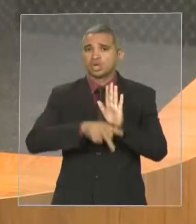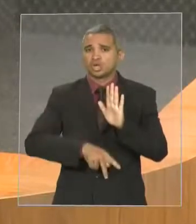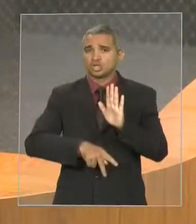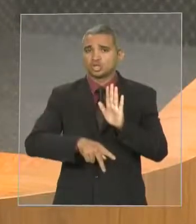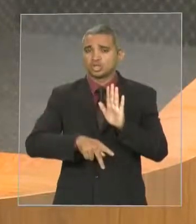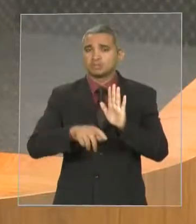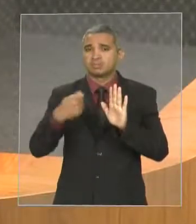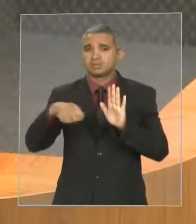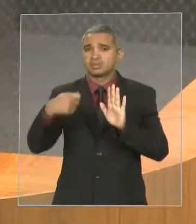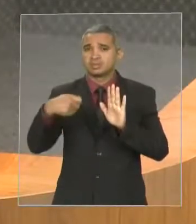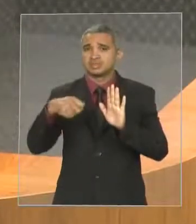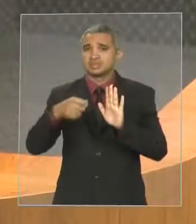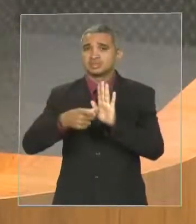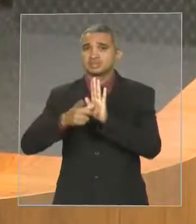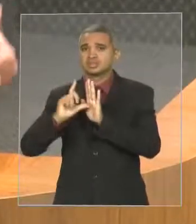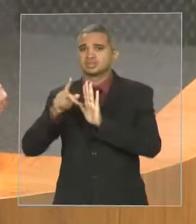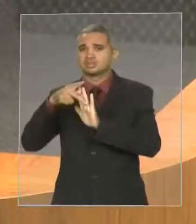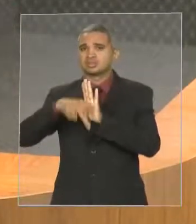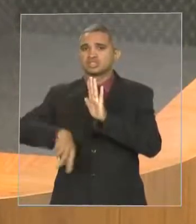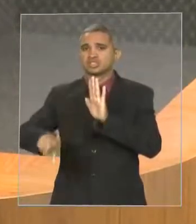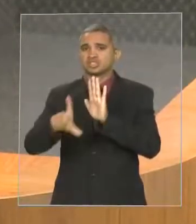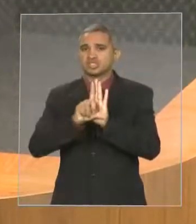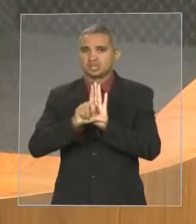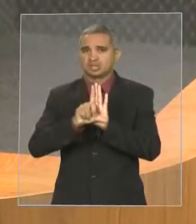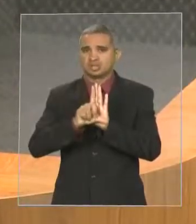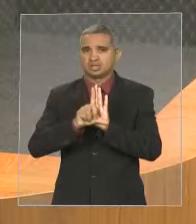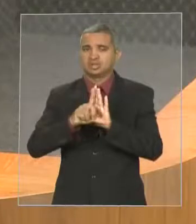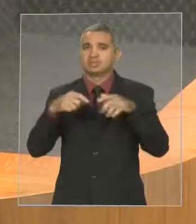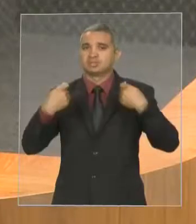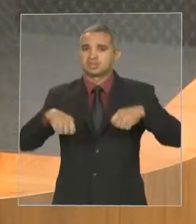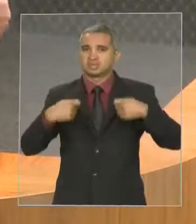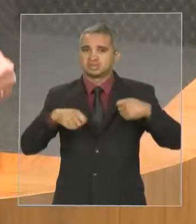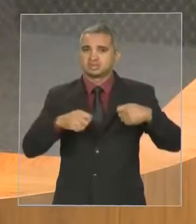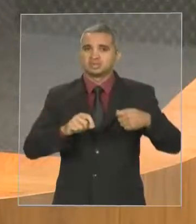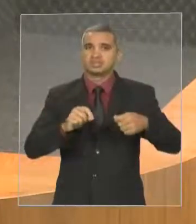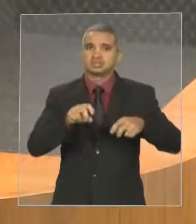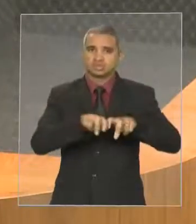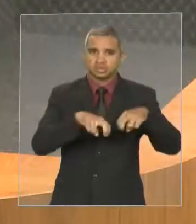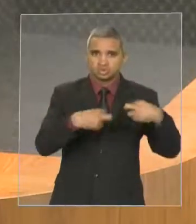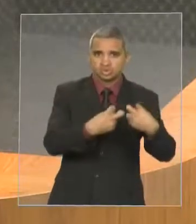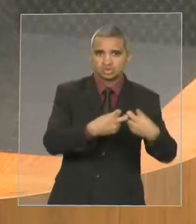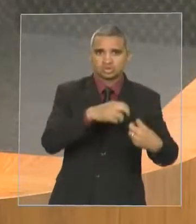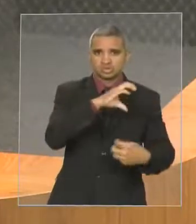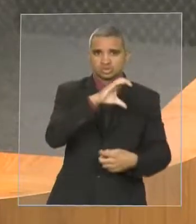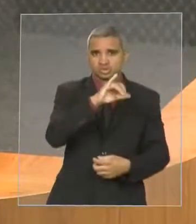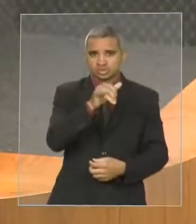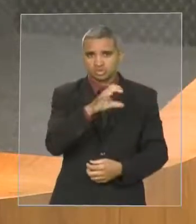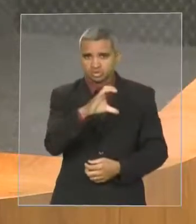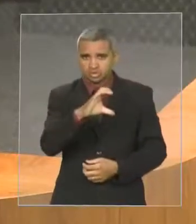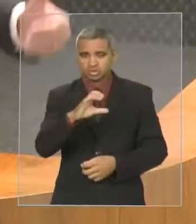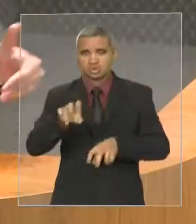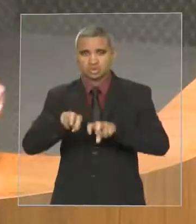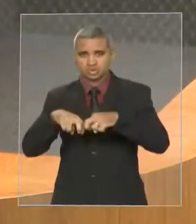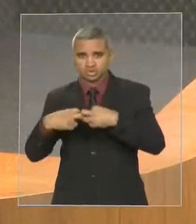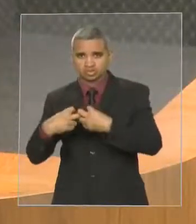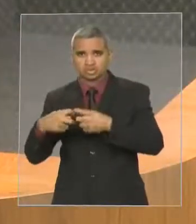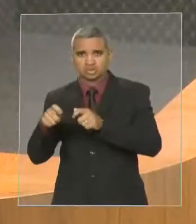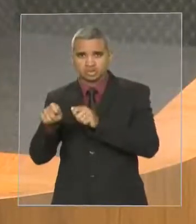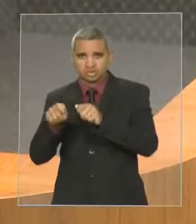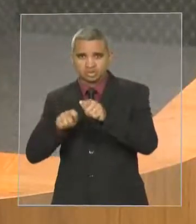lei, para tramitar nas comissões, na Comissão de Constituição e Justiça, na Comissão de